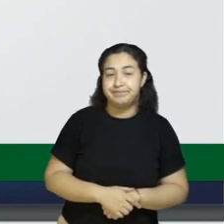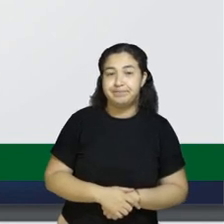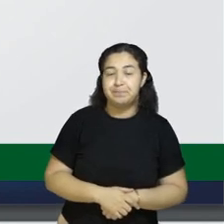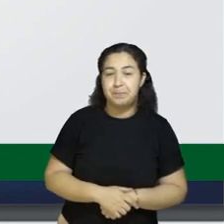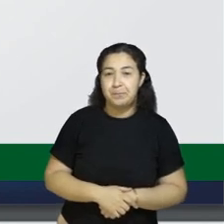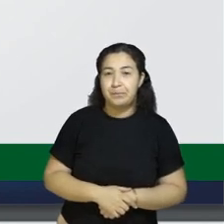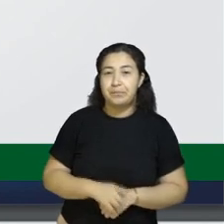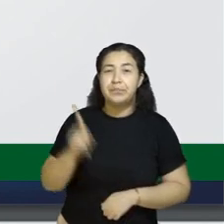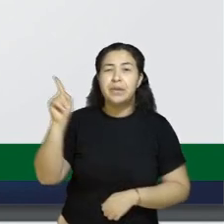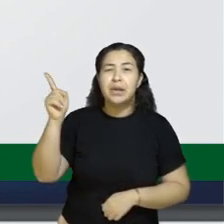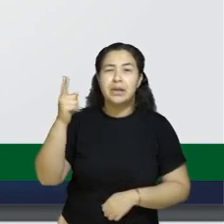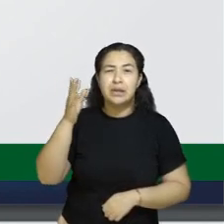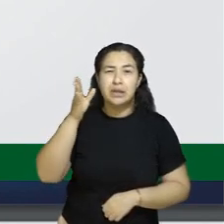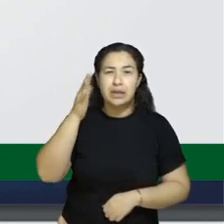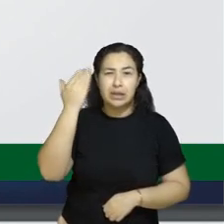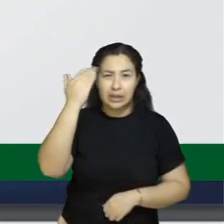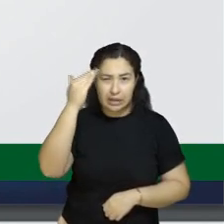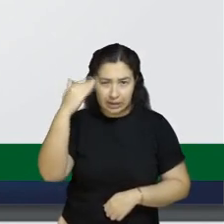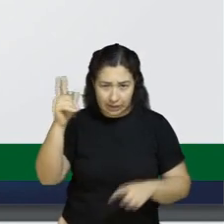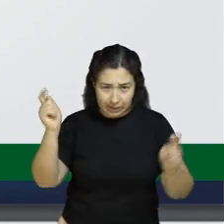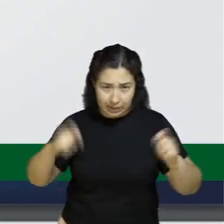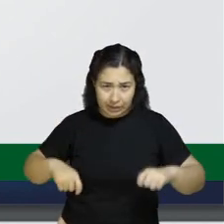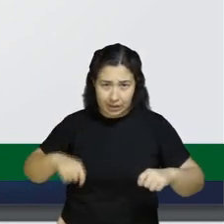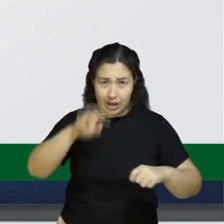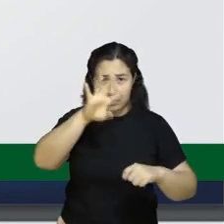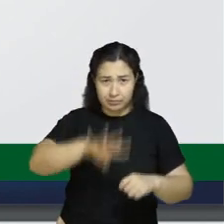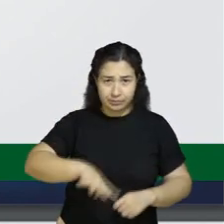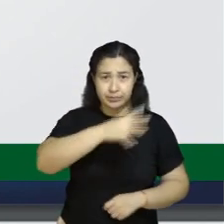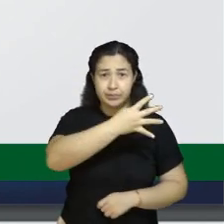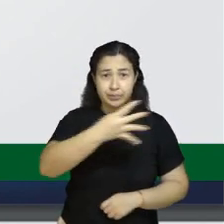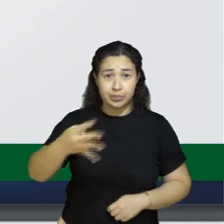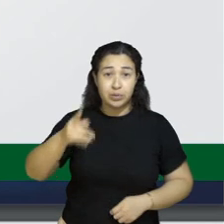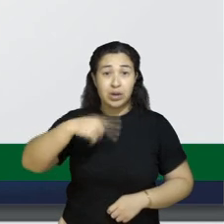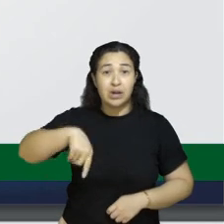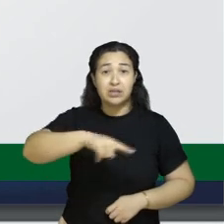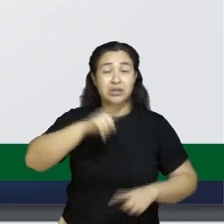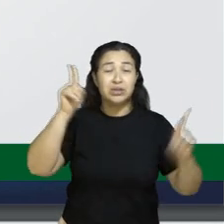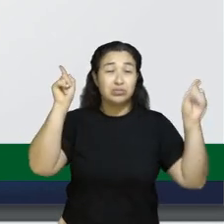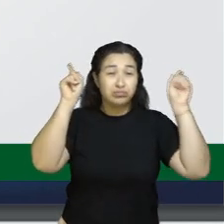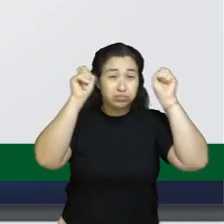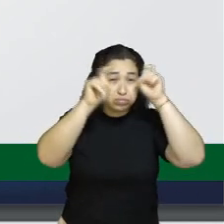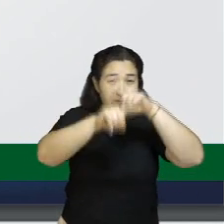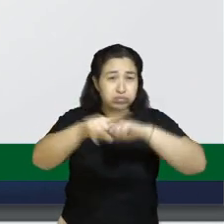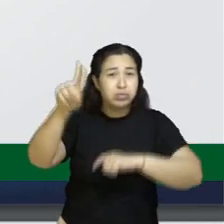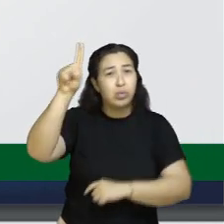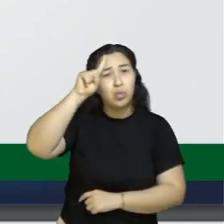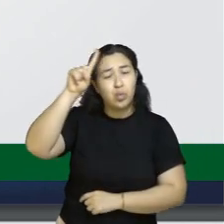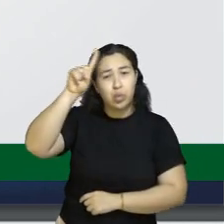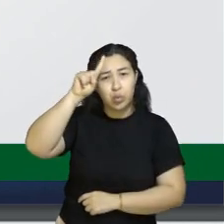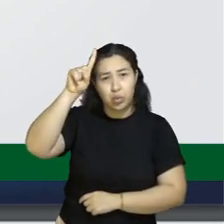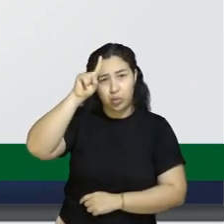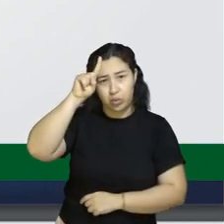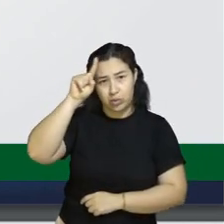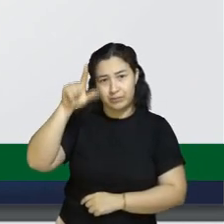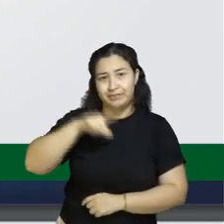Aqui nós vamos entender um pouquinho as dificuldades que nós enfrentamos no dia a dia de nossas